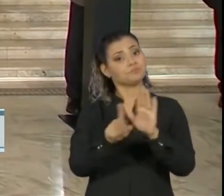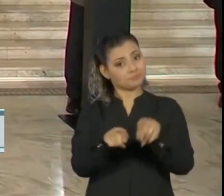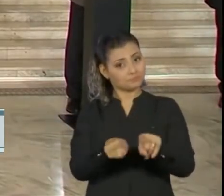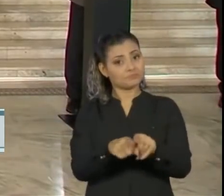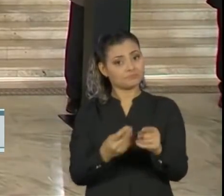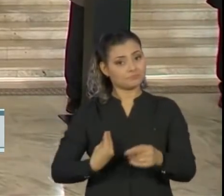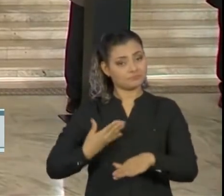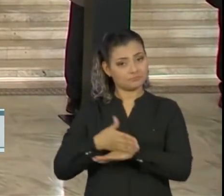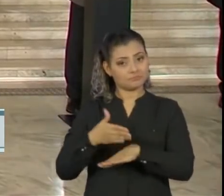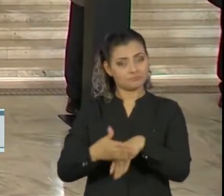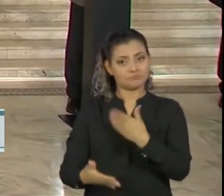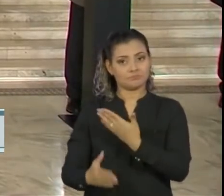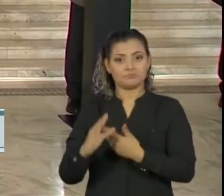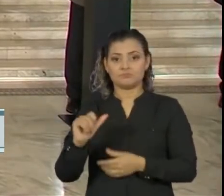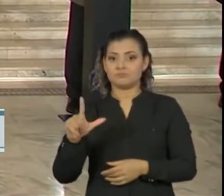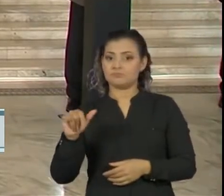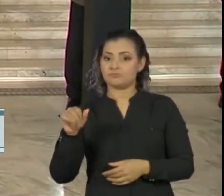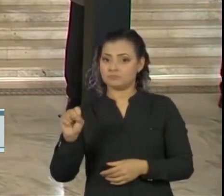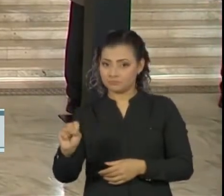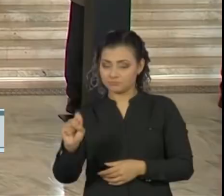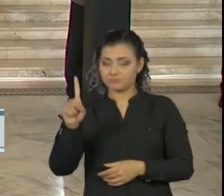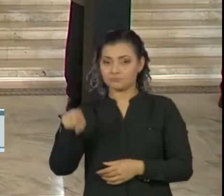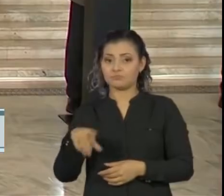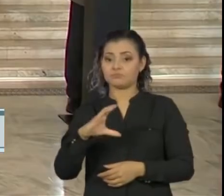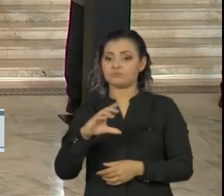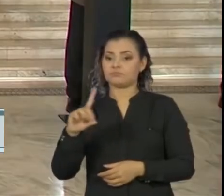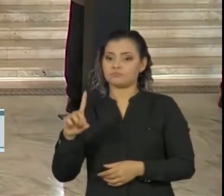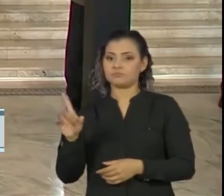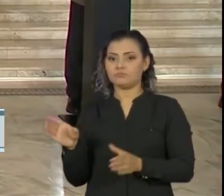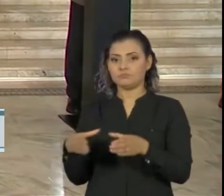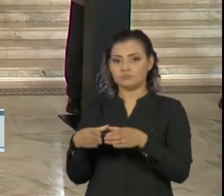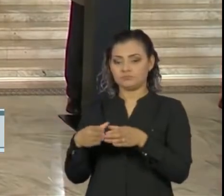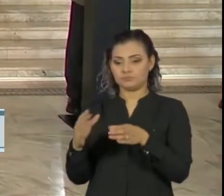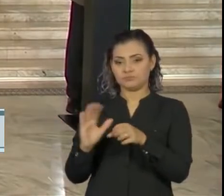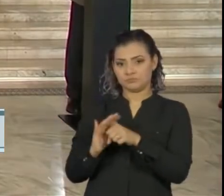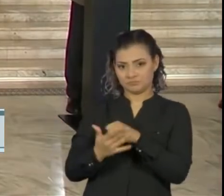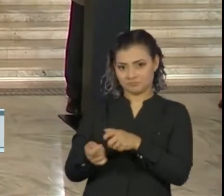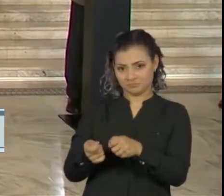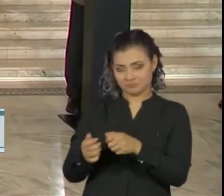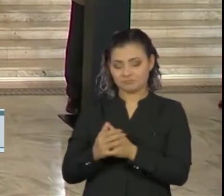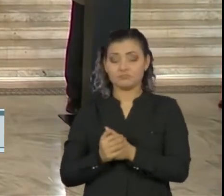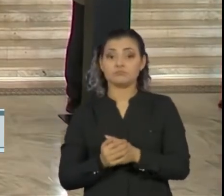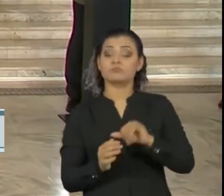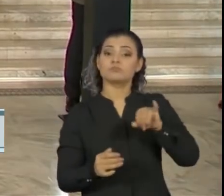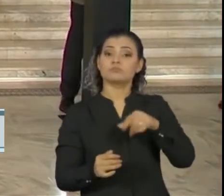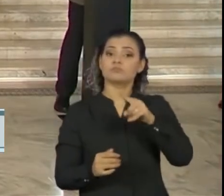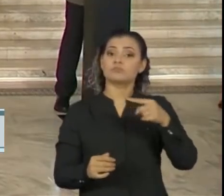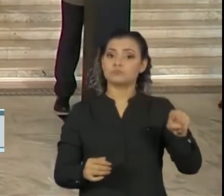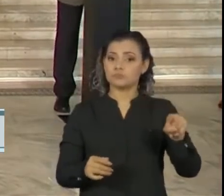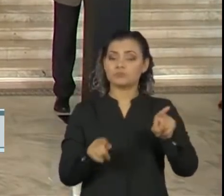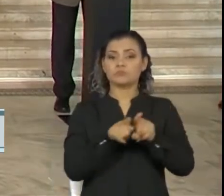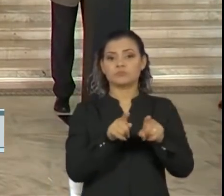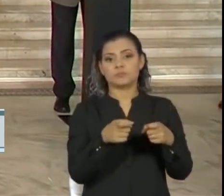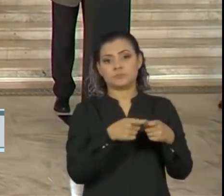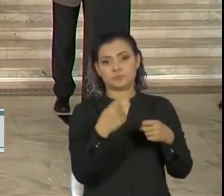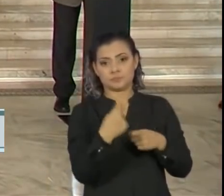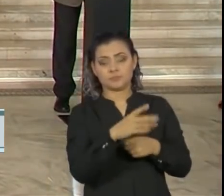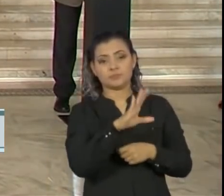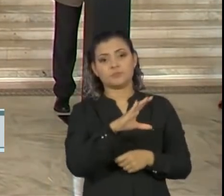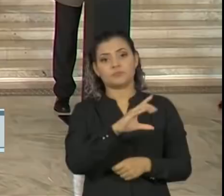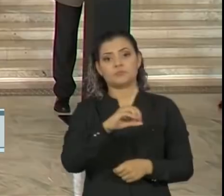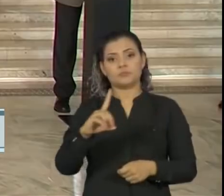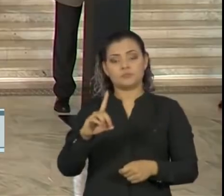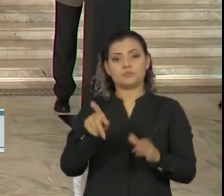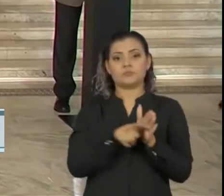Coronavírus, o doutor Carlos Carvalho, que é o coordenador do comitê, e o doutor João Gabardo, que é o